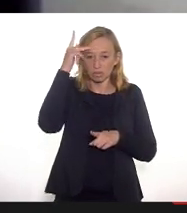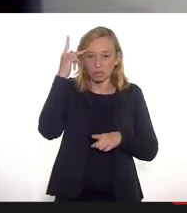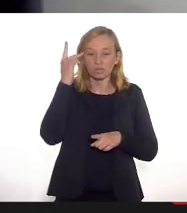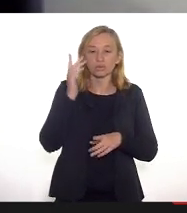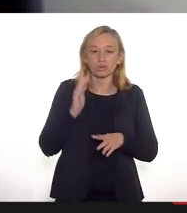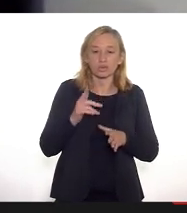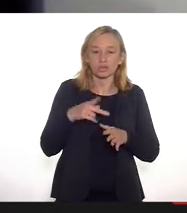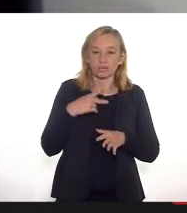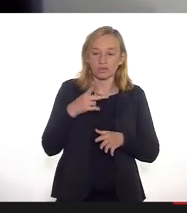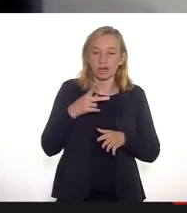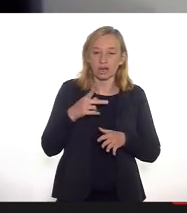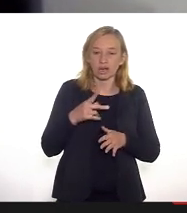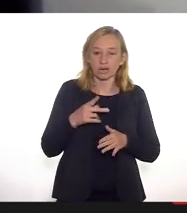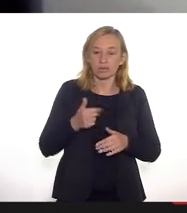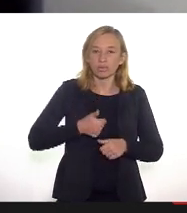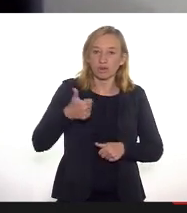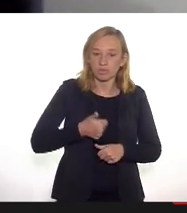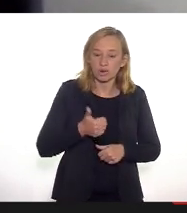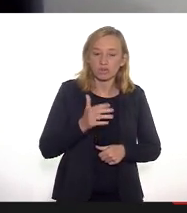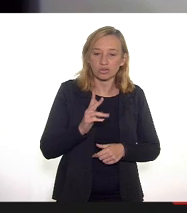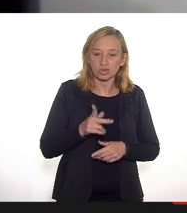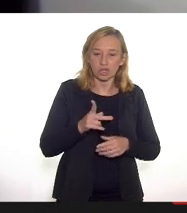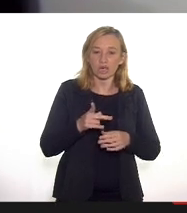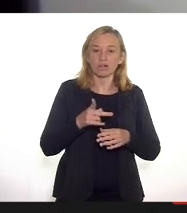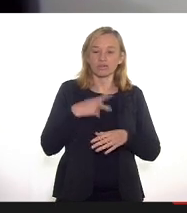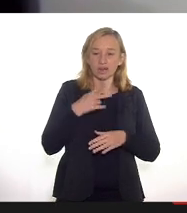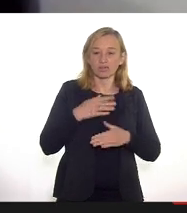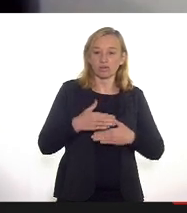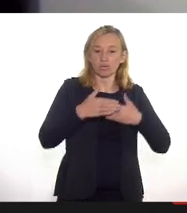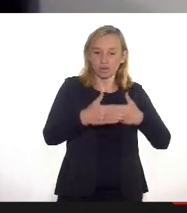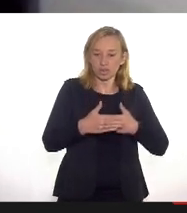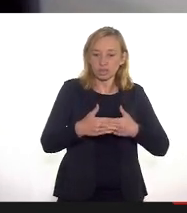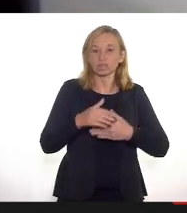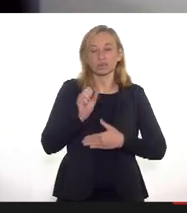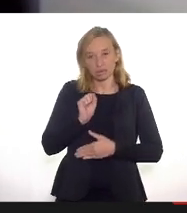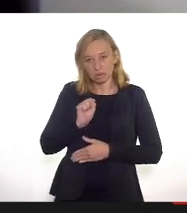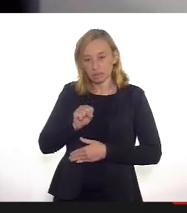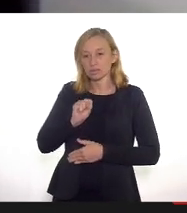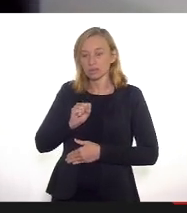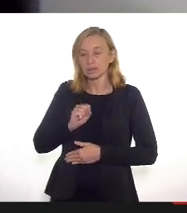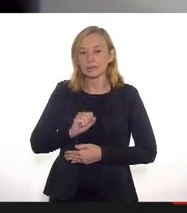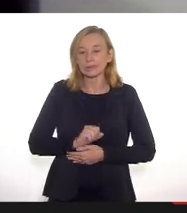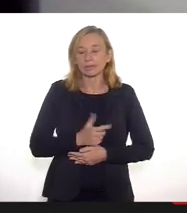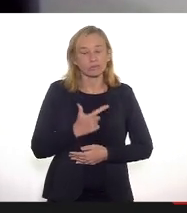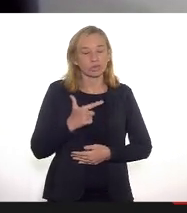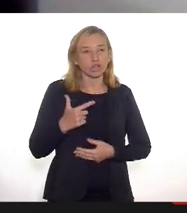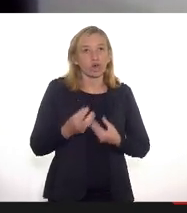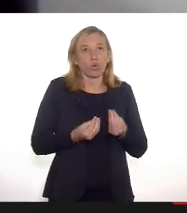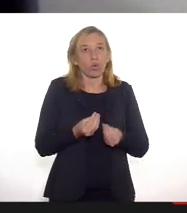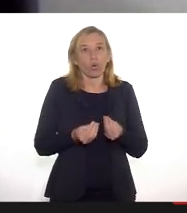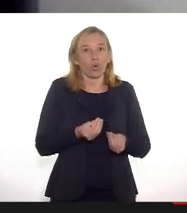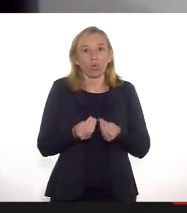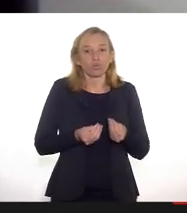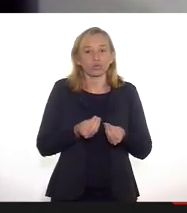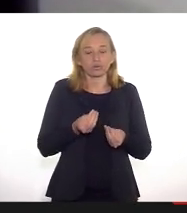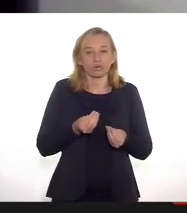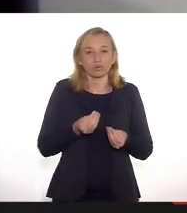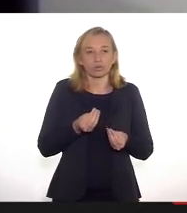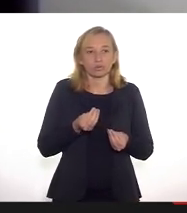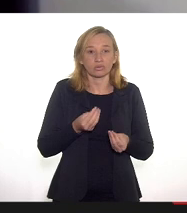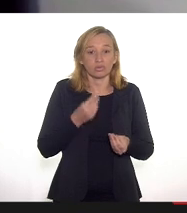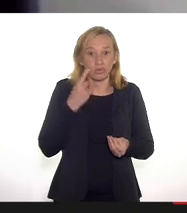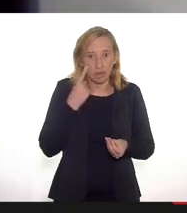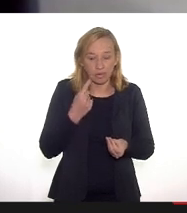antecederam trouxeram. Houve avanços? Houve. A gente não tem como não reconhecer